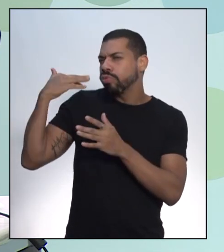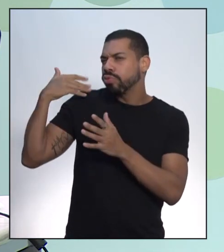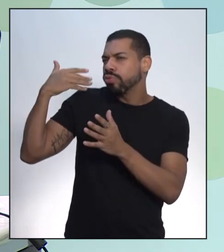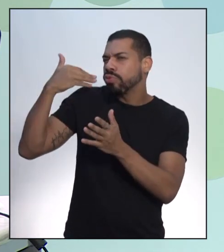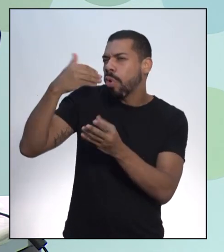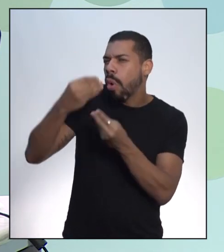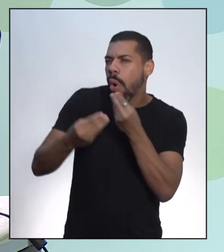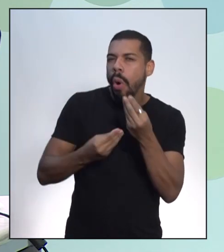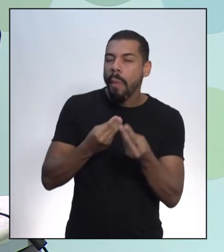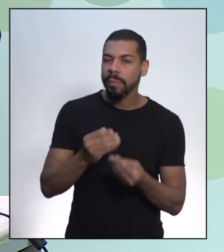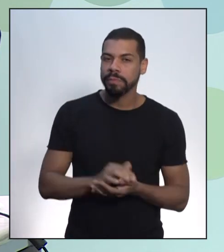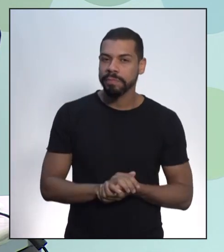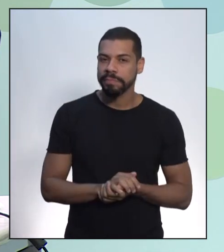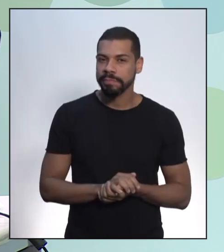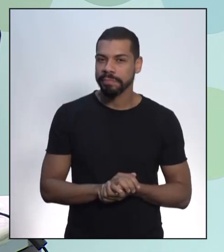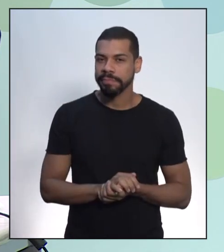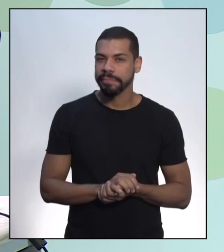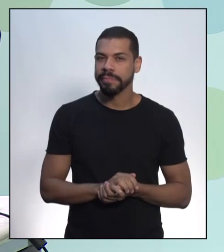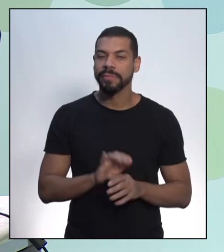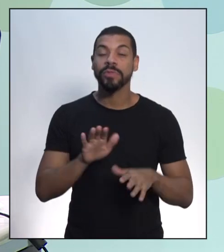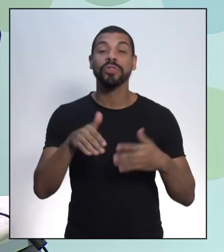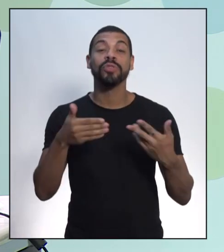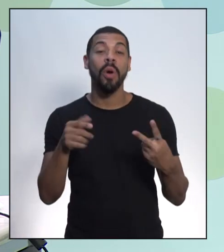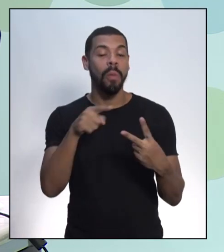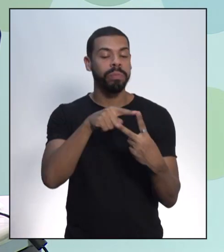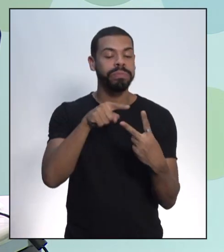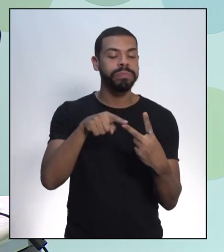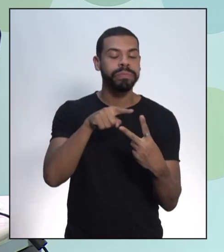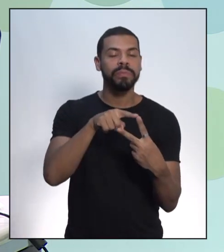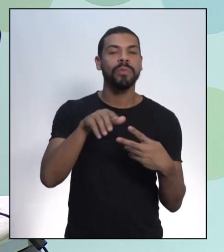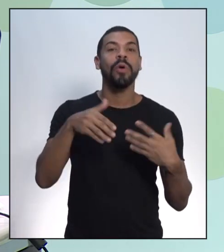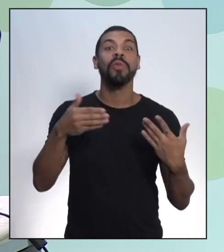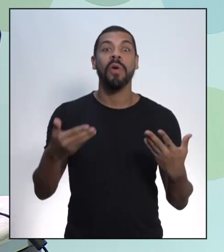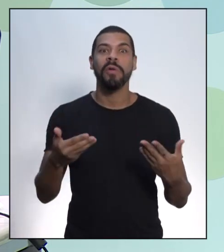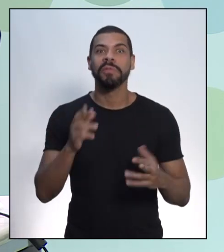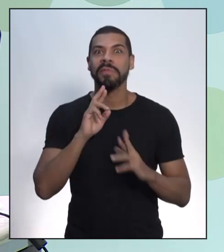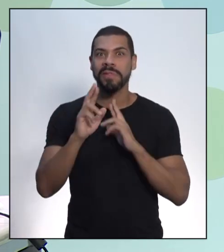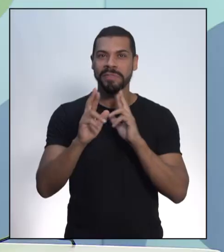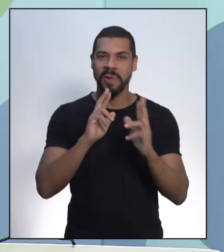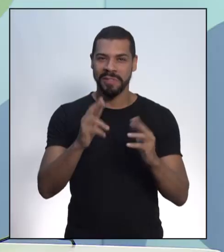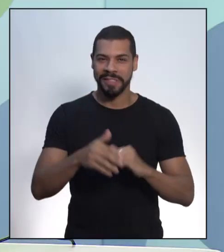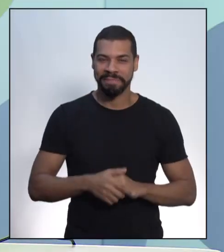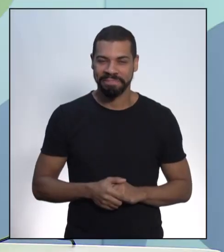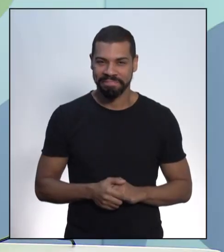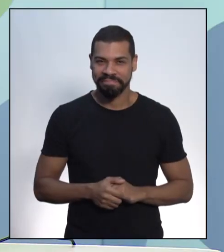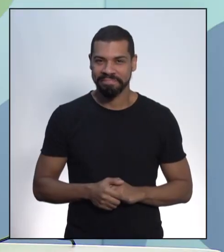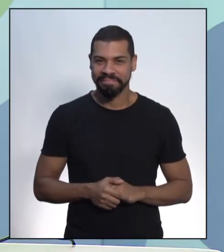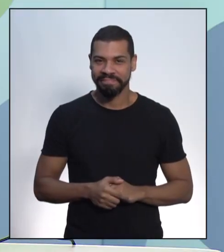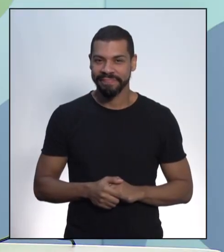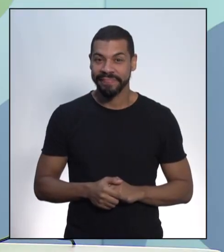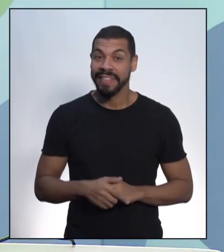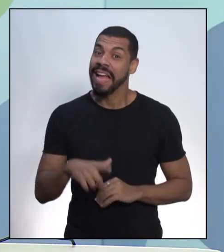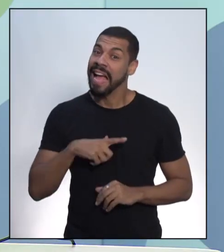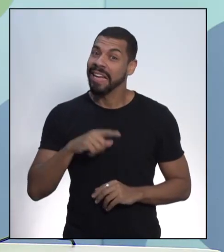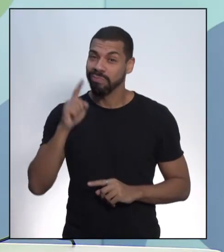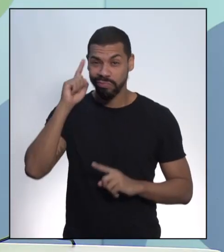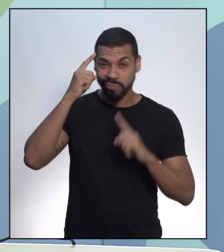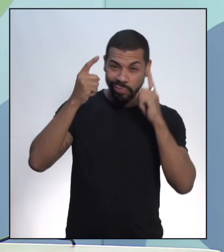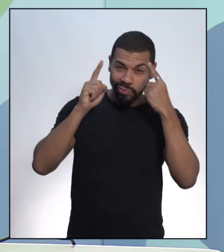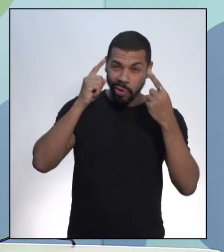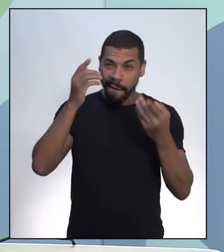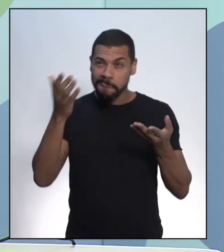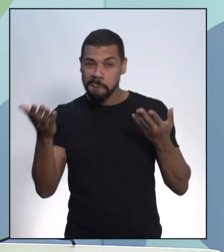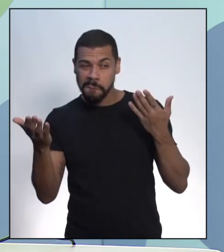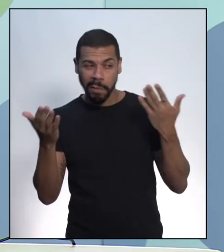né, da floculação, se foi o óxido de cálcio ou o sulfato de alumínio que vai interagir? O que eles responderam? Então, professora, o pessoal aqui está meio dividido,